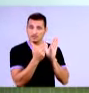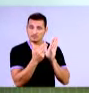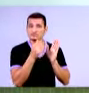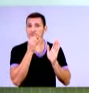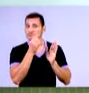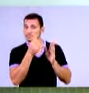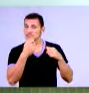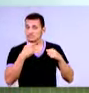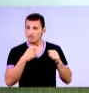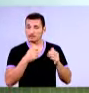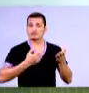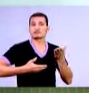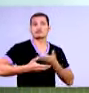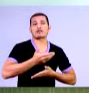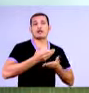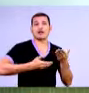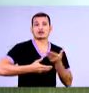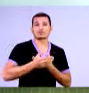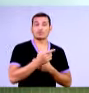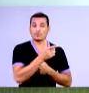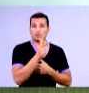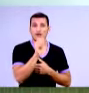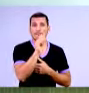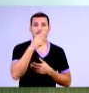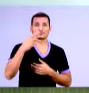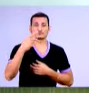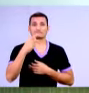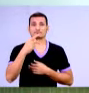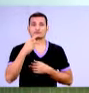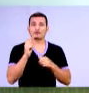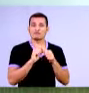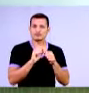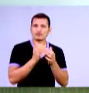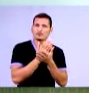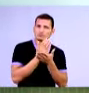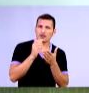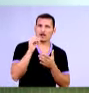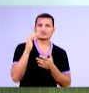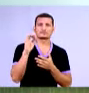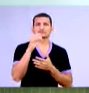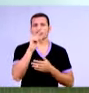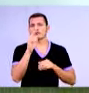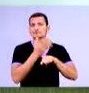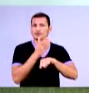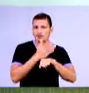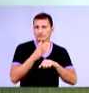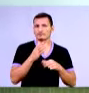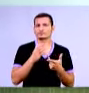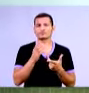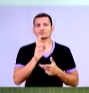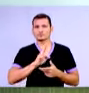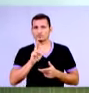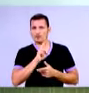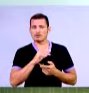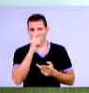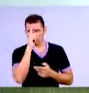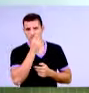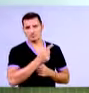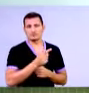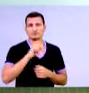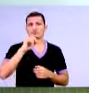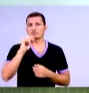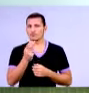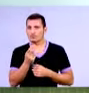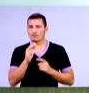necessário, interaja com outros aplicativos para executar ações, executar tarefas que o usuário demande ou